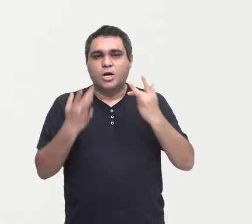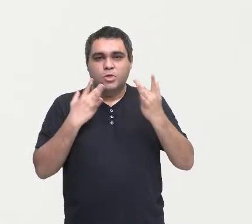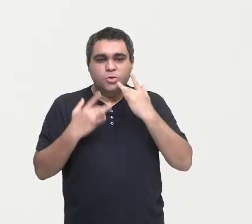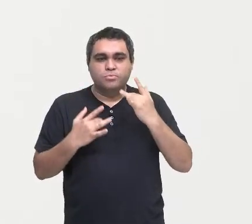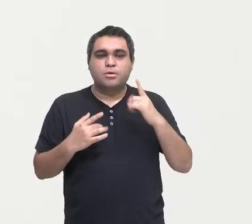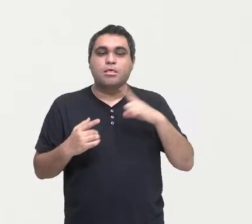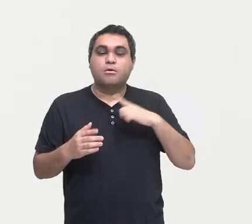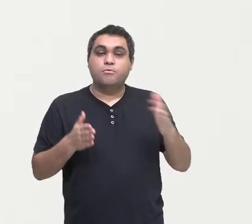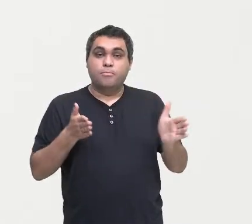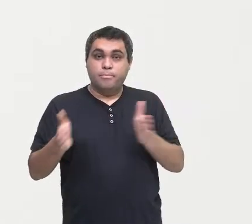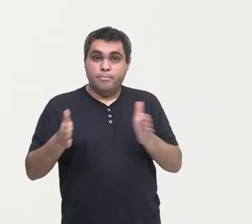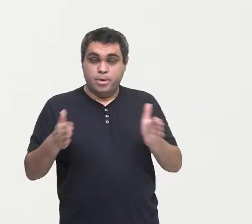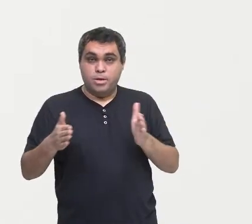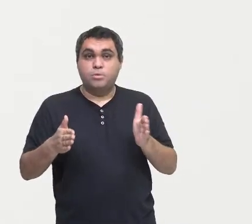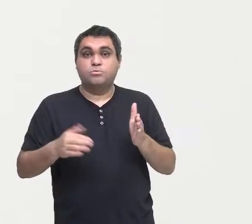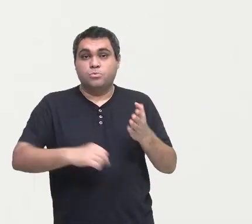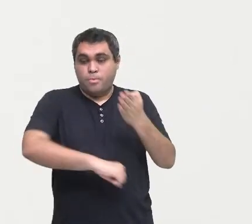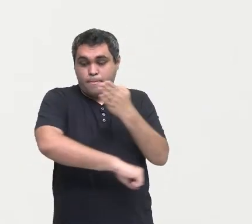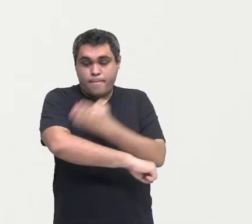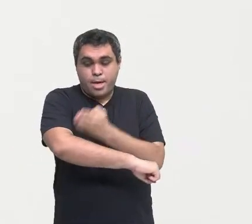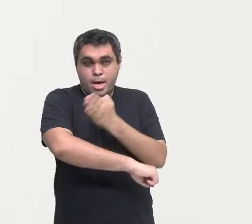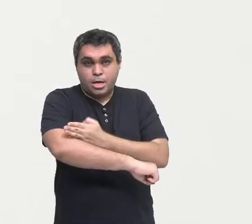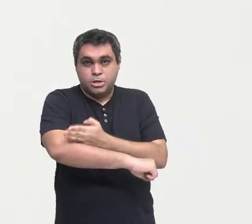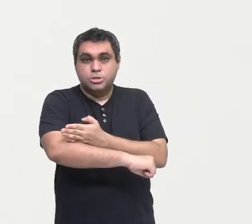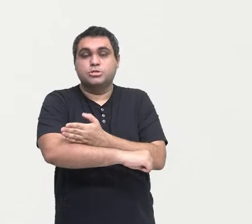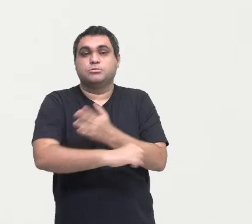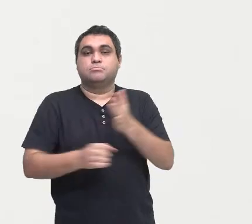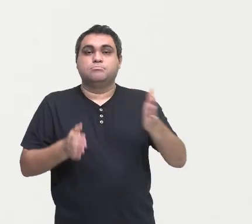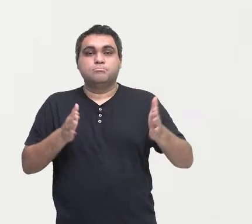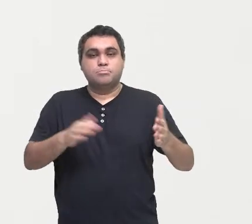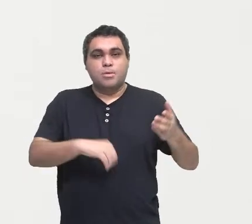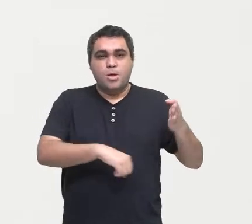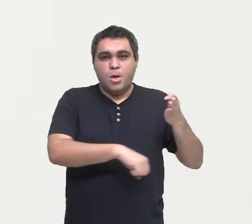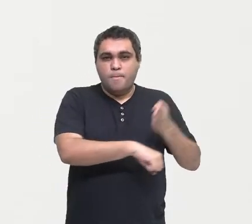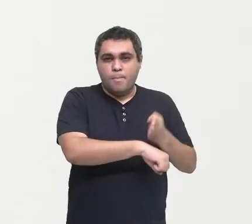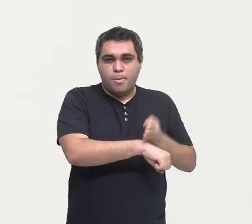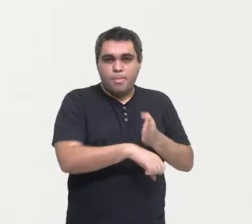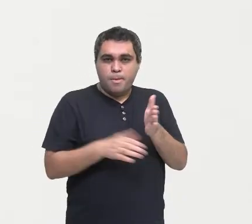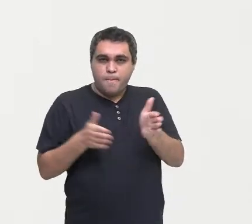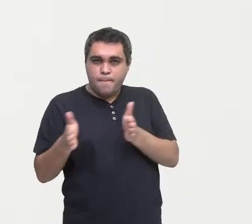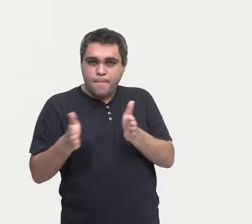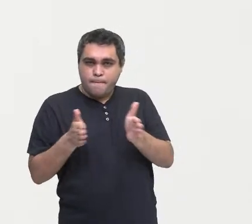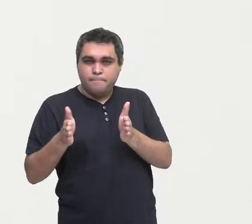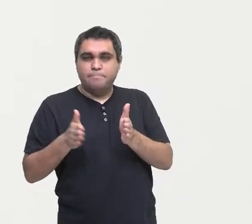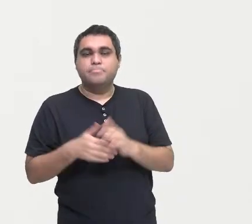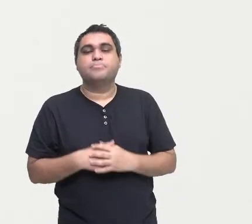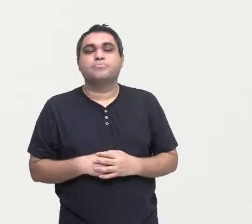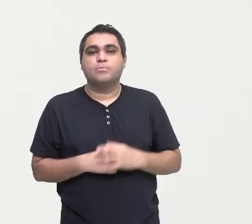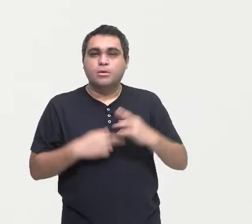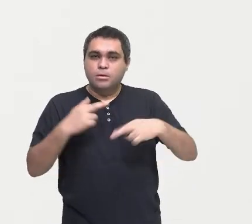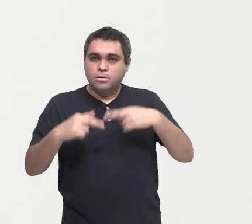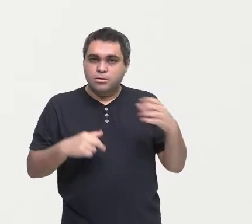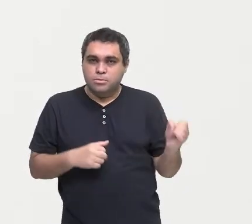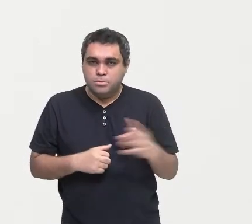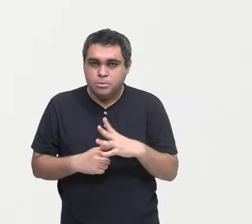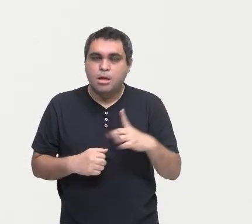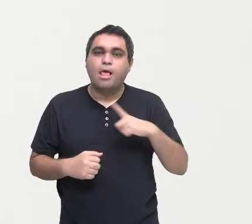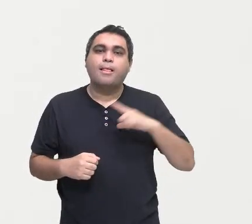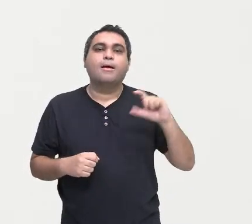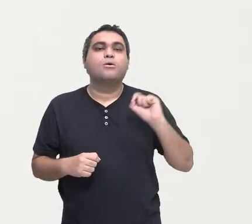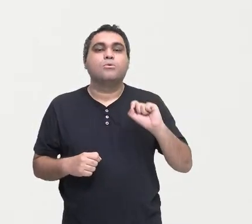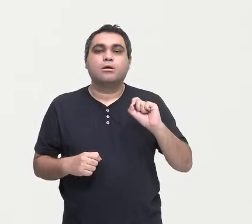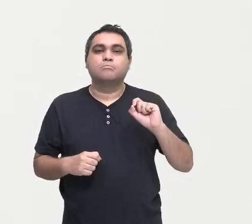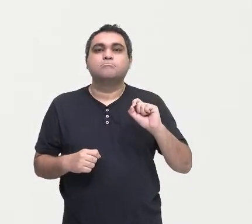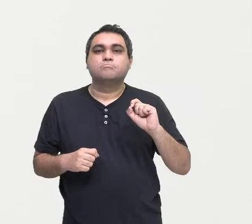da Idade Média para a Idade Moderna, ali no Renascentismo, apresenta aspectos conservadores,